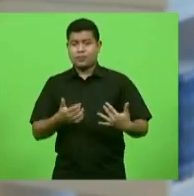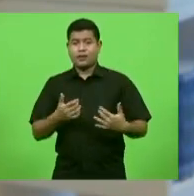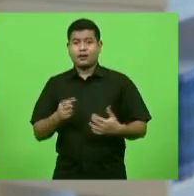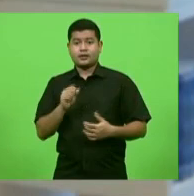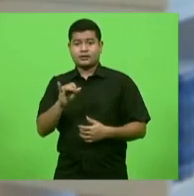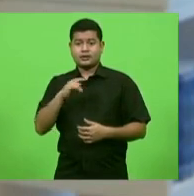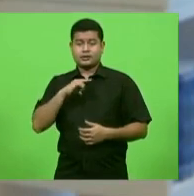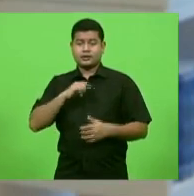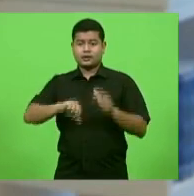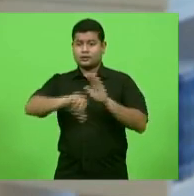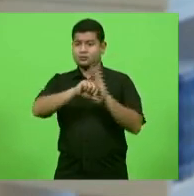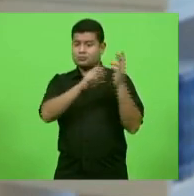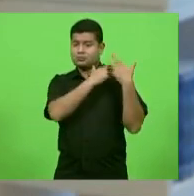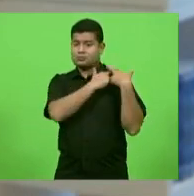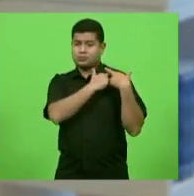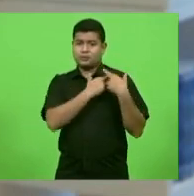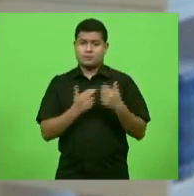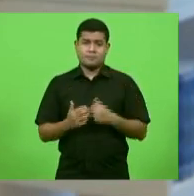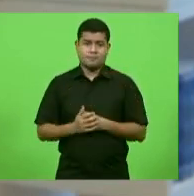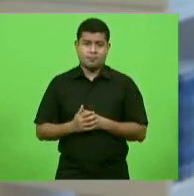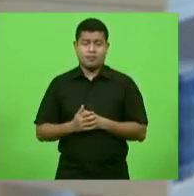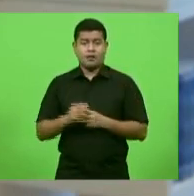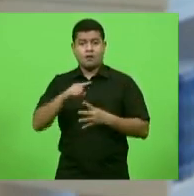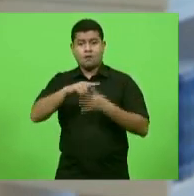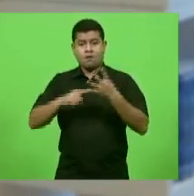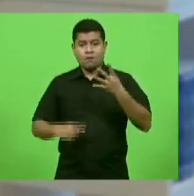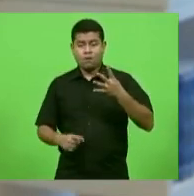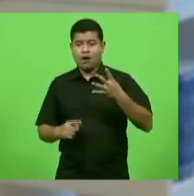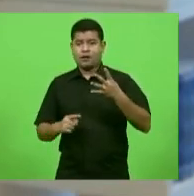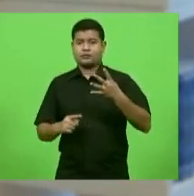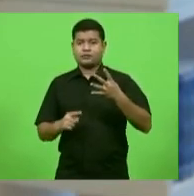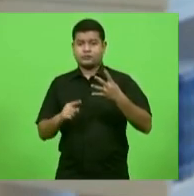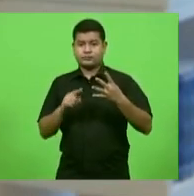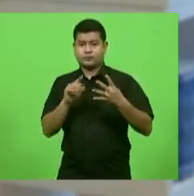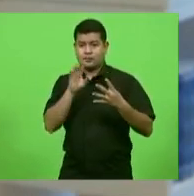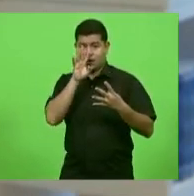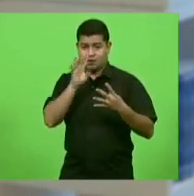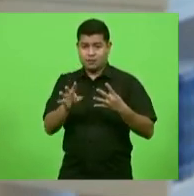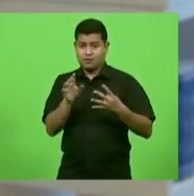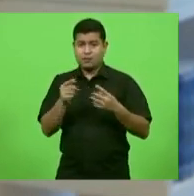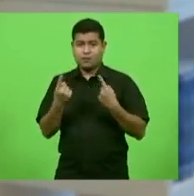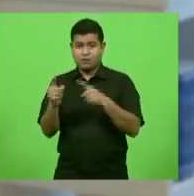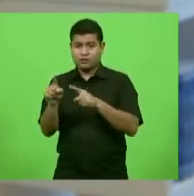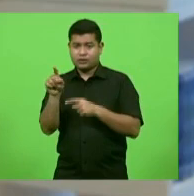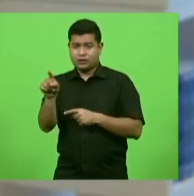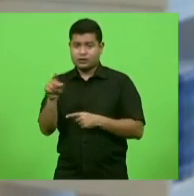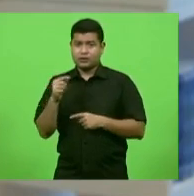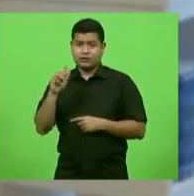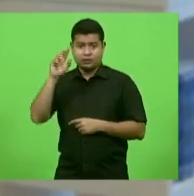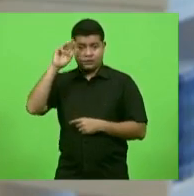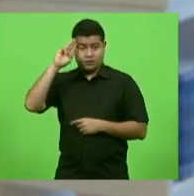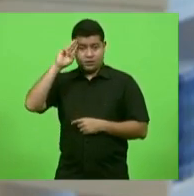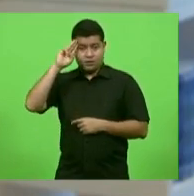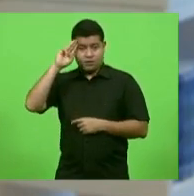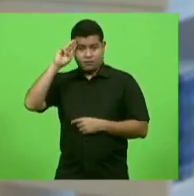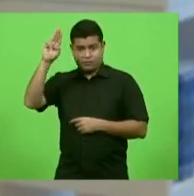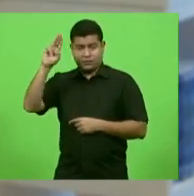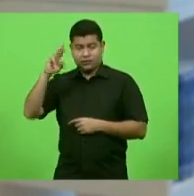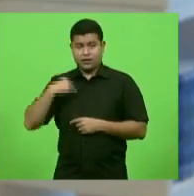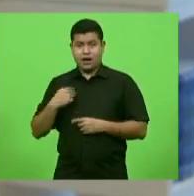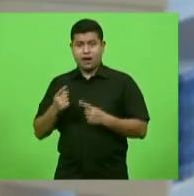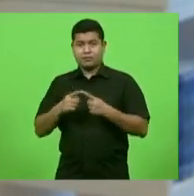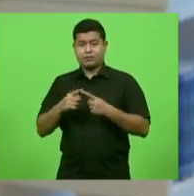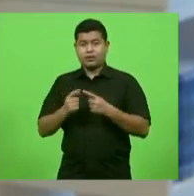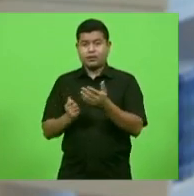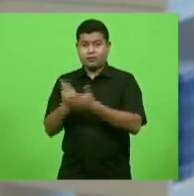responsabilidade. E são quatro as acusações ao governador do estado. A primeira, envolvendo a compra dos respiradores. A segunda,